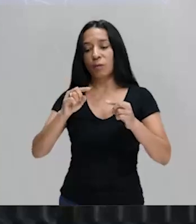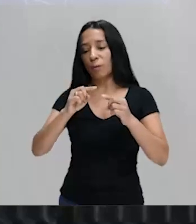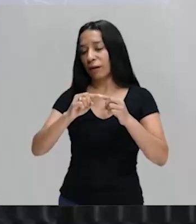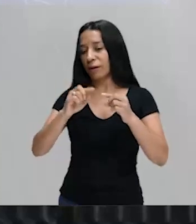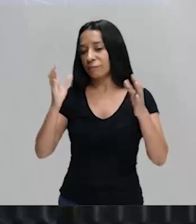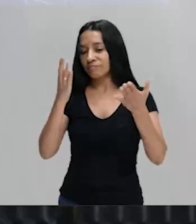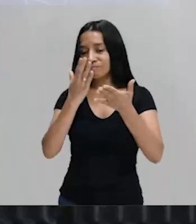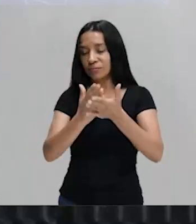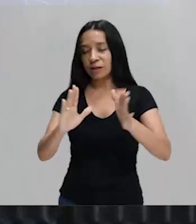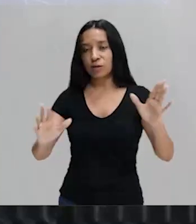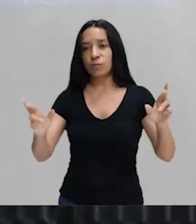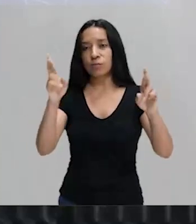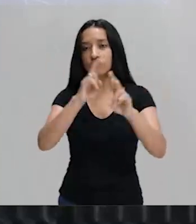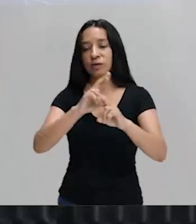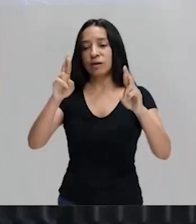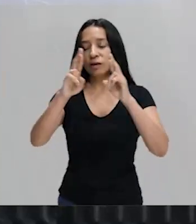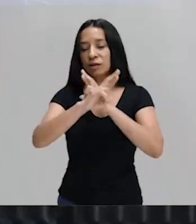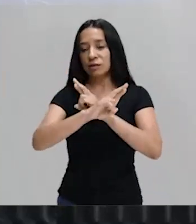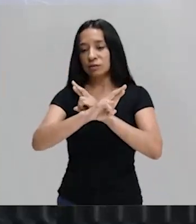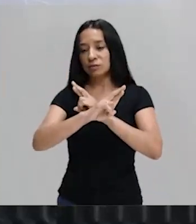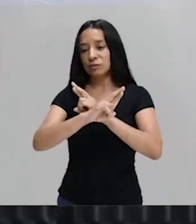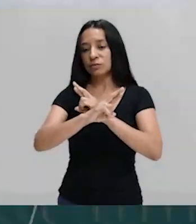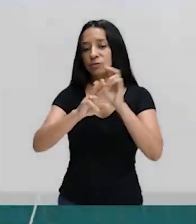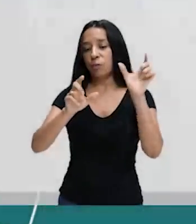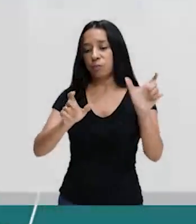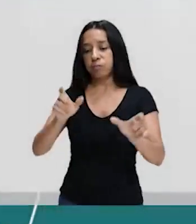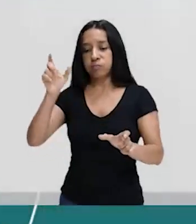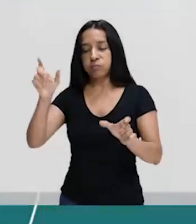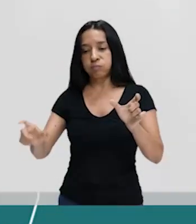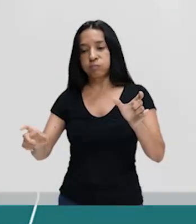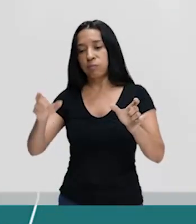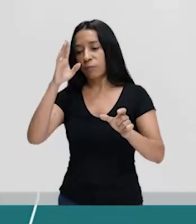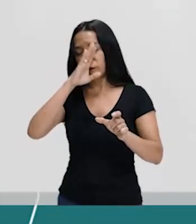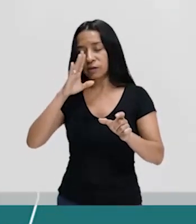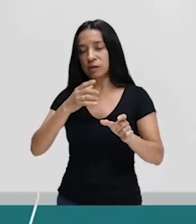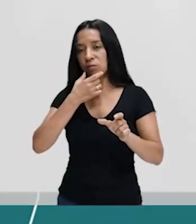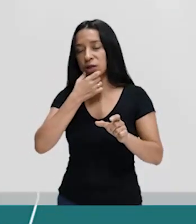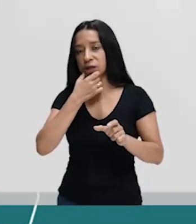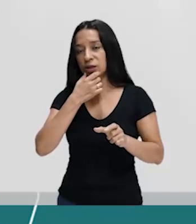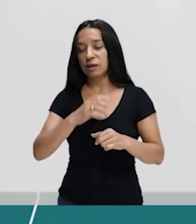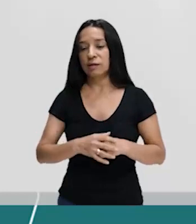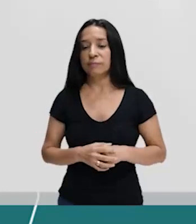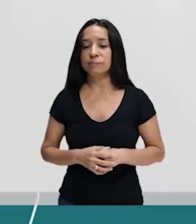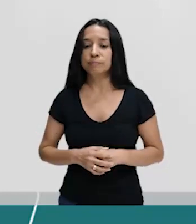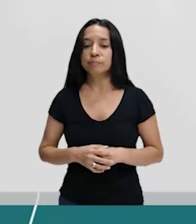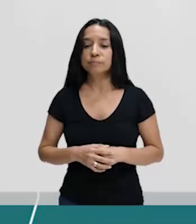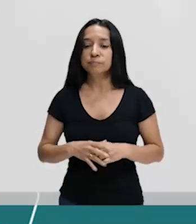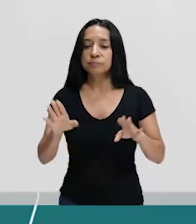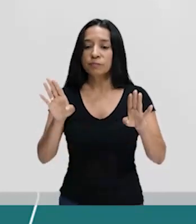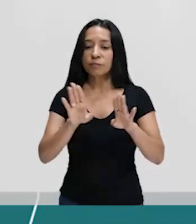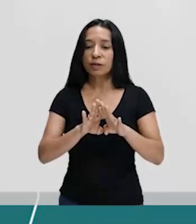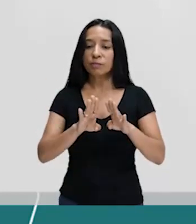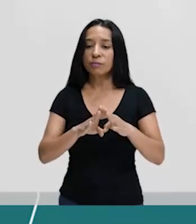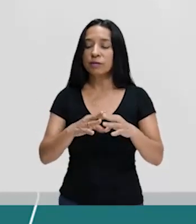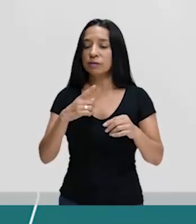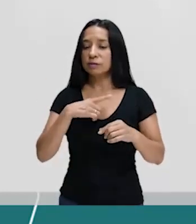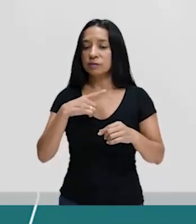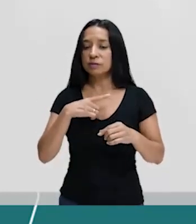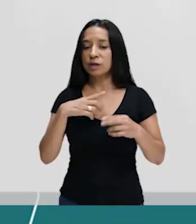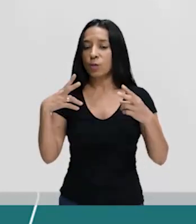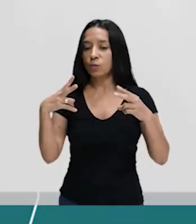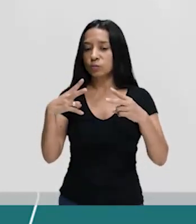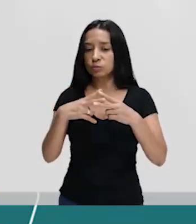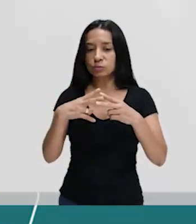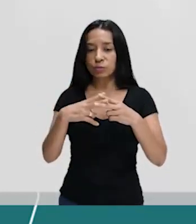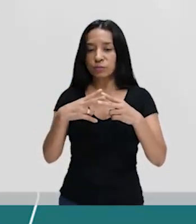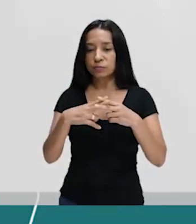Brasil e Inglaterra. Nós temos o Brasil envolvido em conflitos da Bacia do Prata, com a Argentina, com o